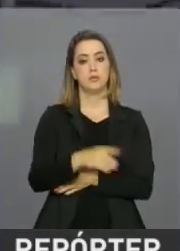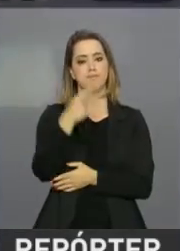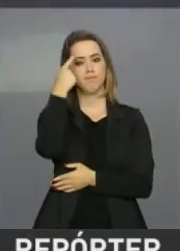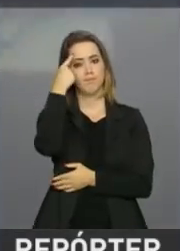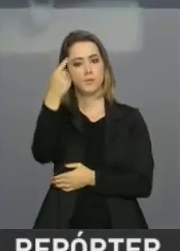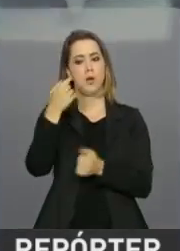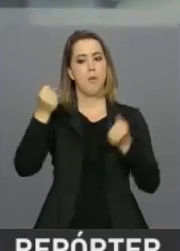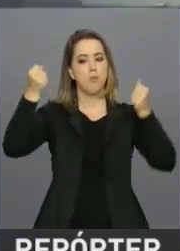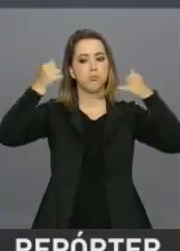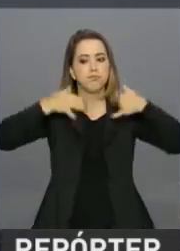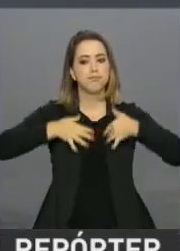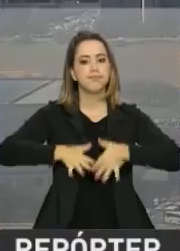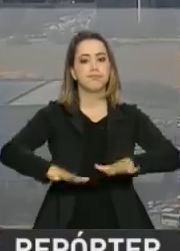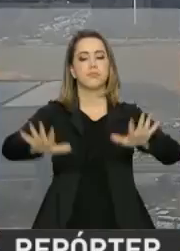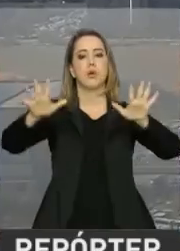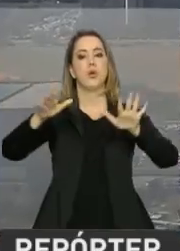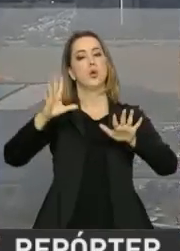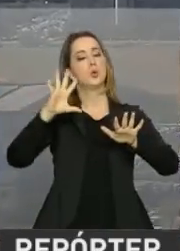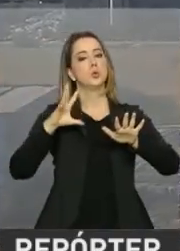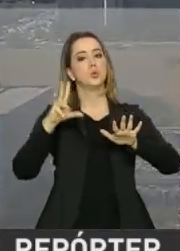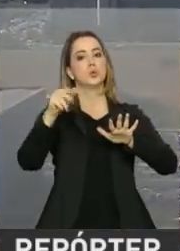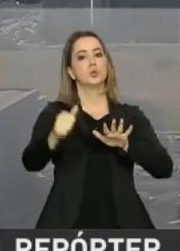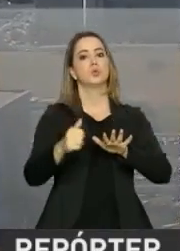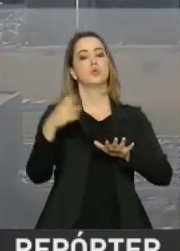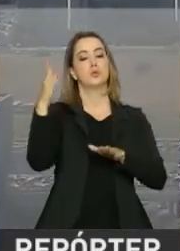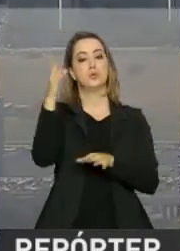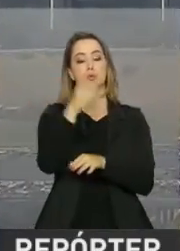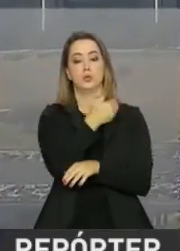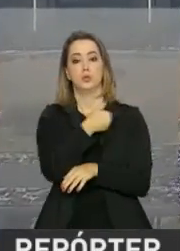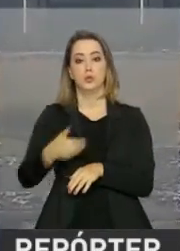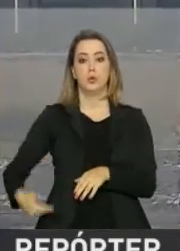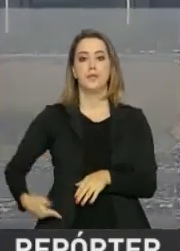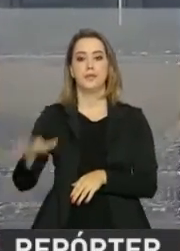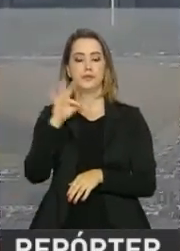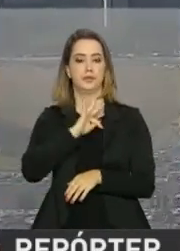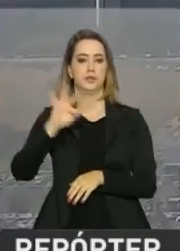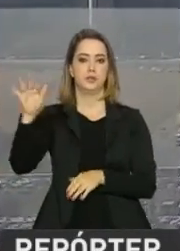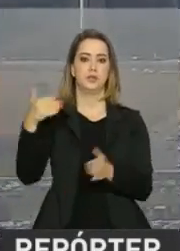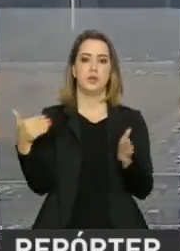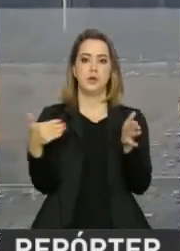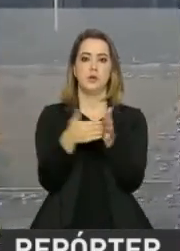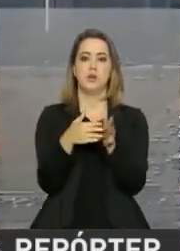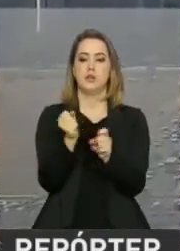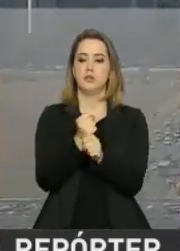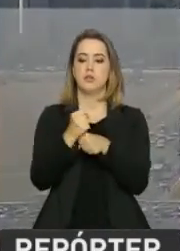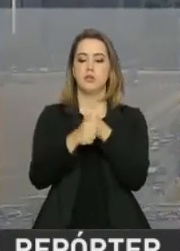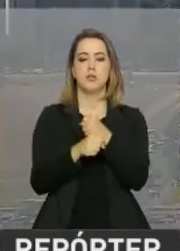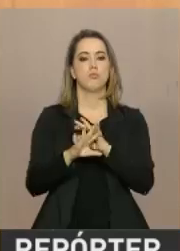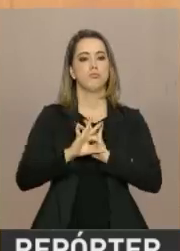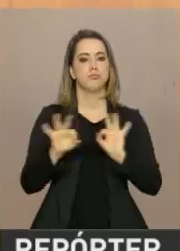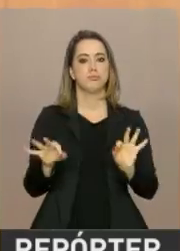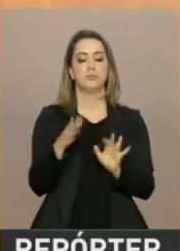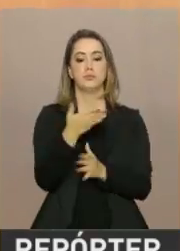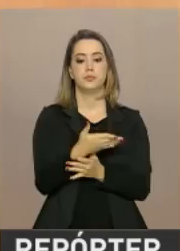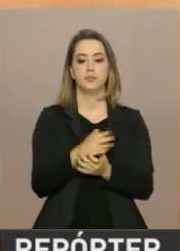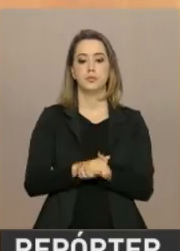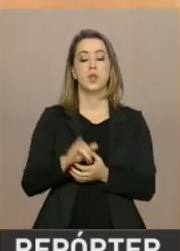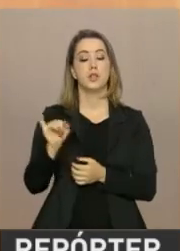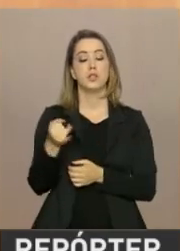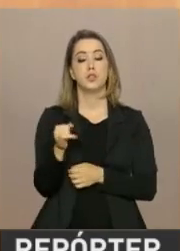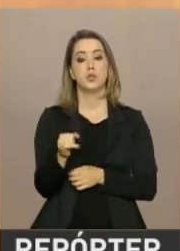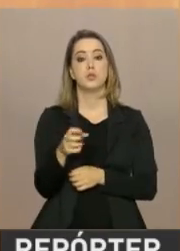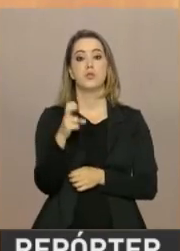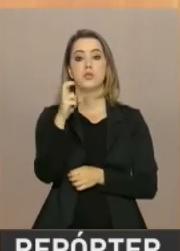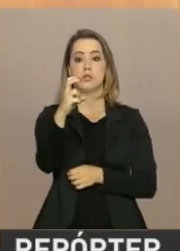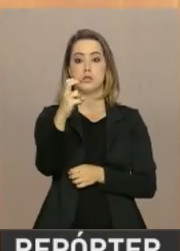idéia é expandir o serviço para toda a administração pública federal até o final do próximo ano em janeiro serão